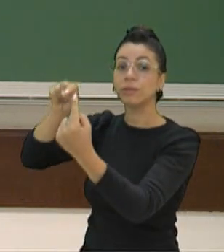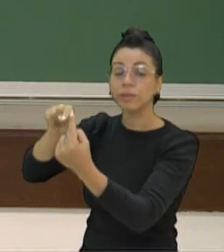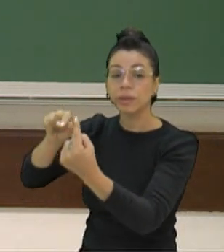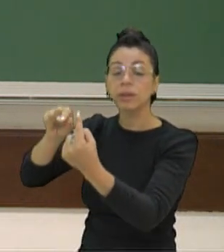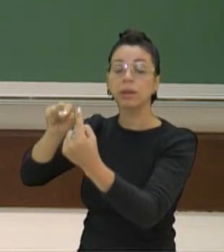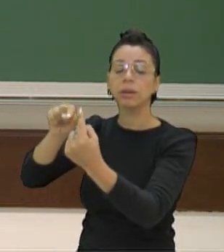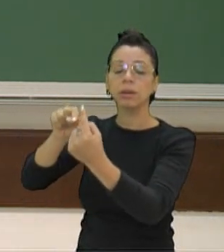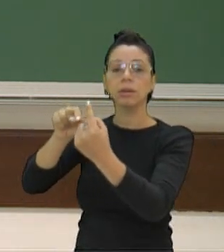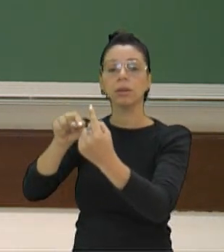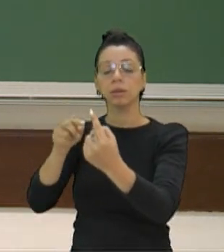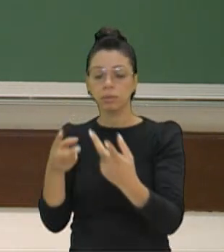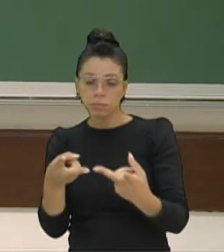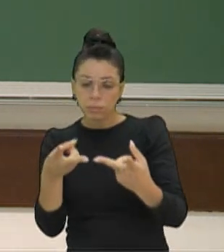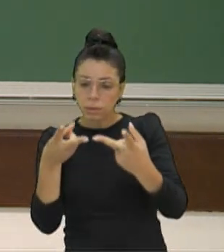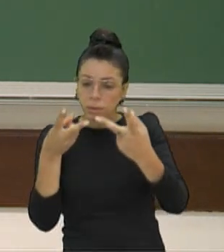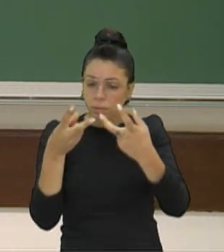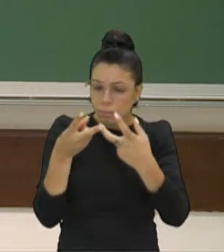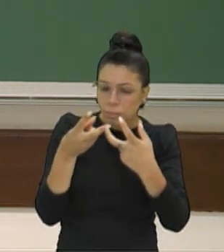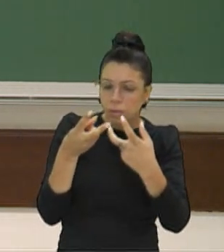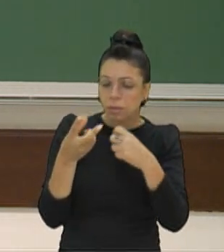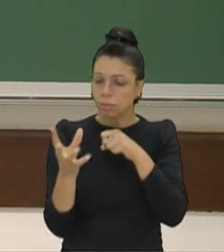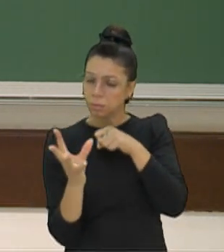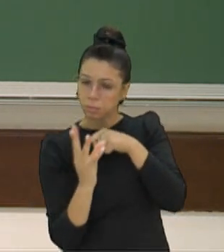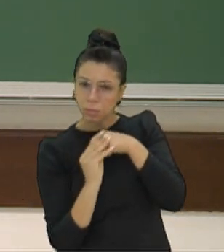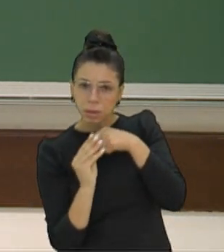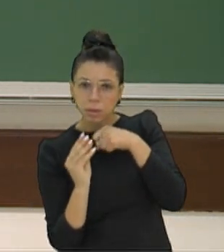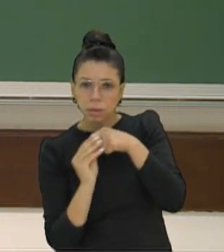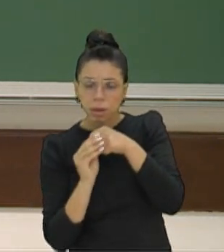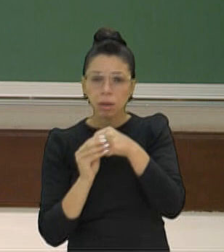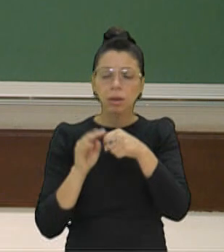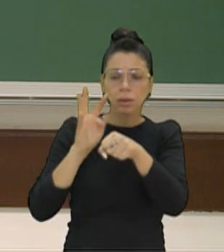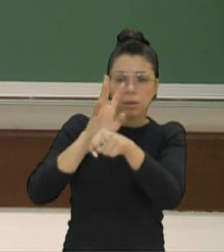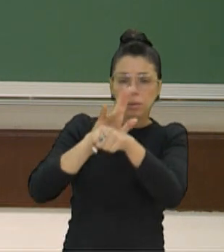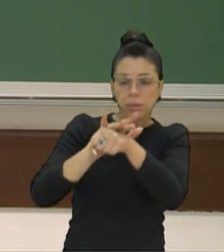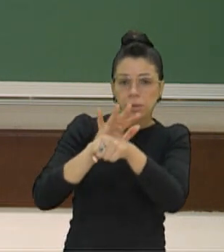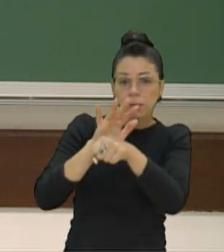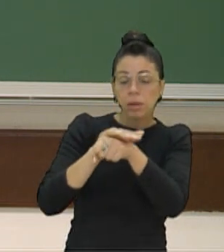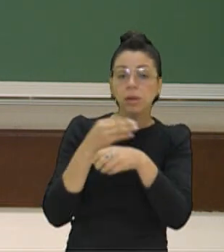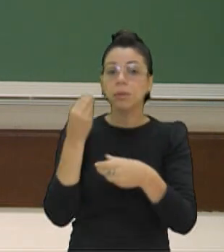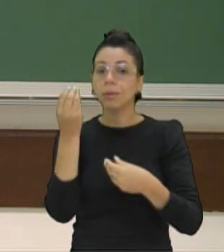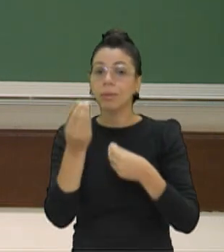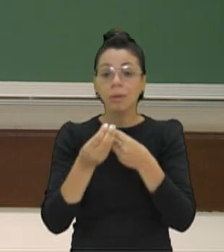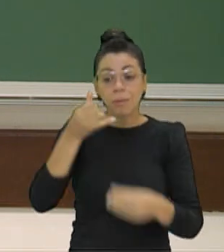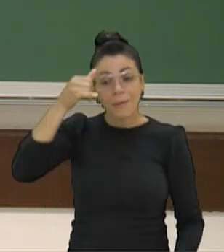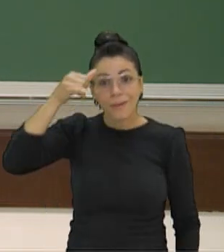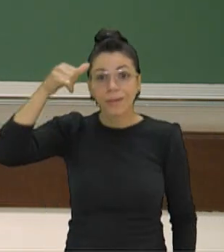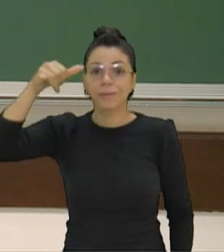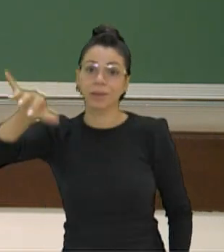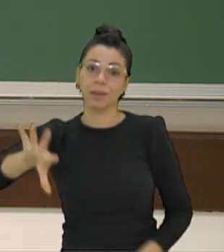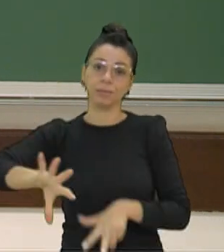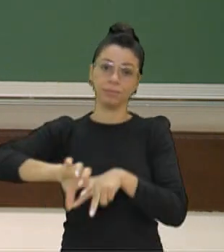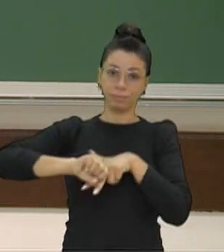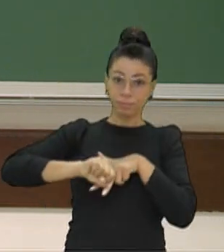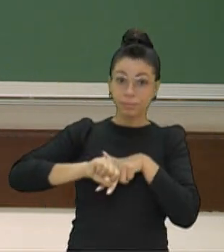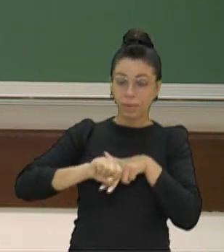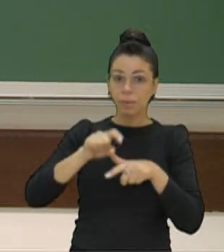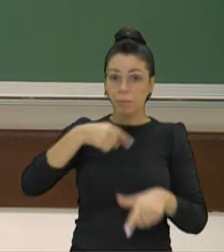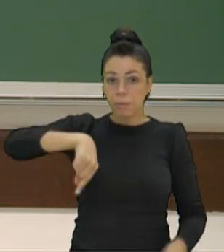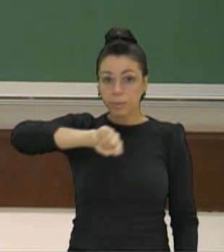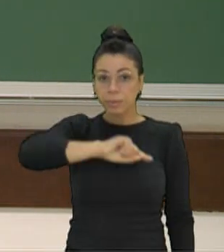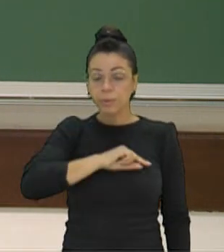gente identificar as doenças e saber o que fazer para não tê-las, né? Para a gente ter saúde,